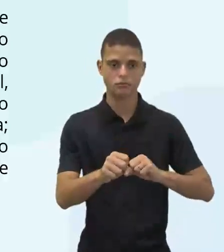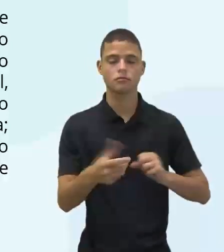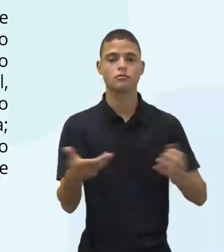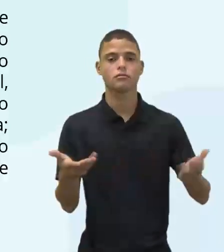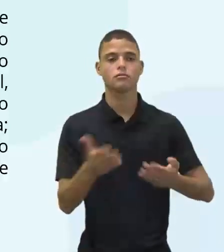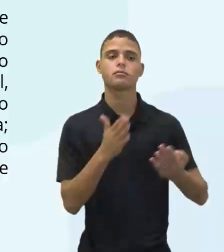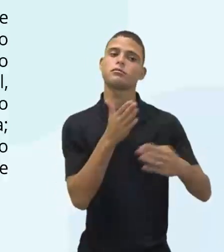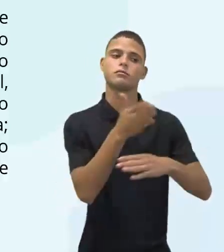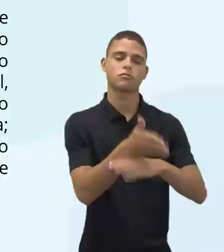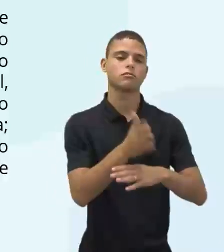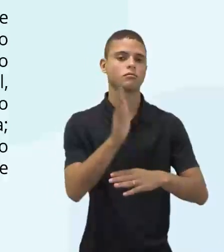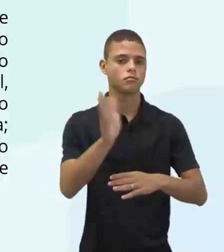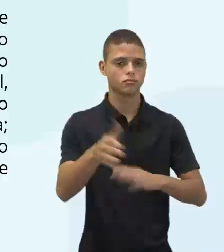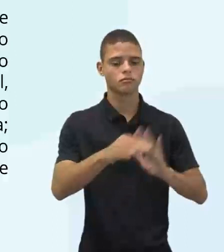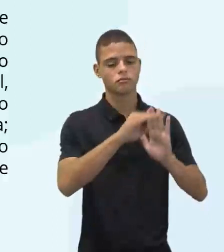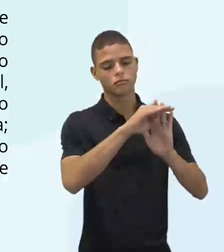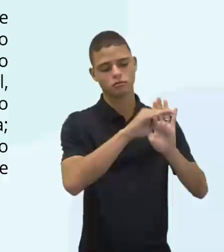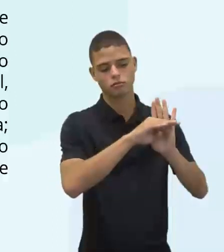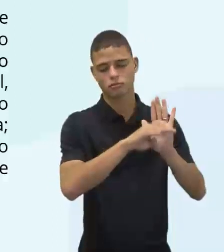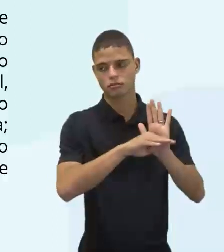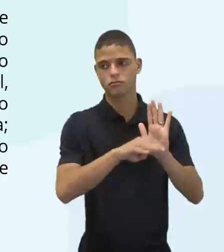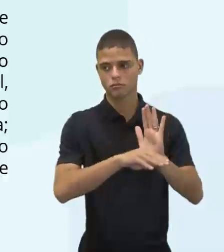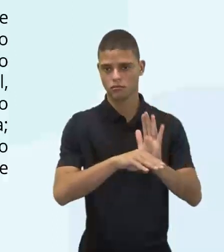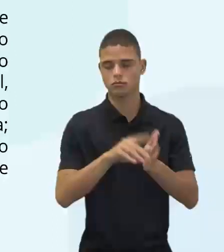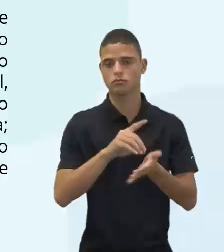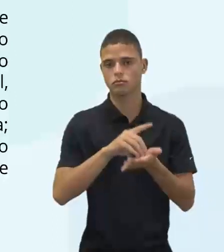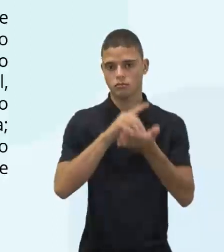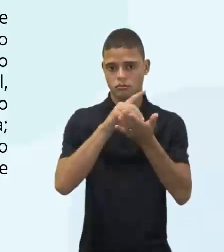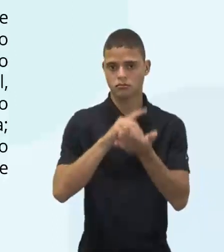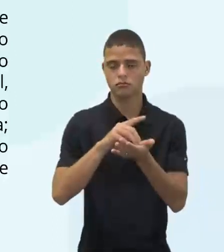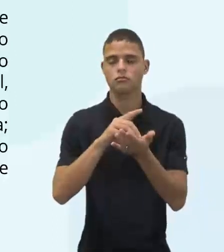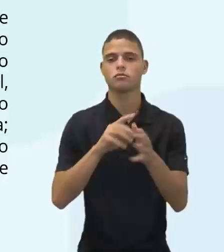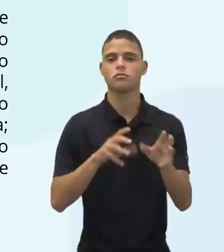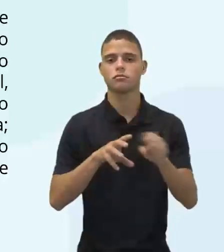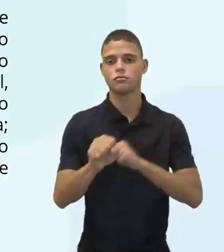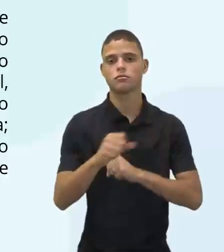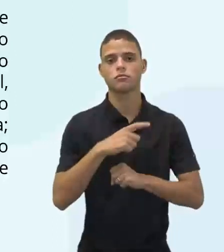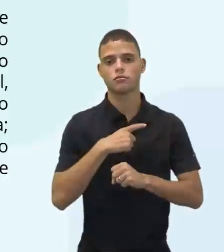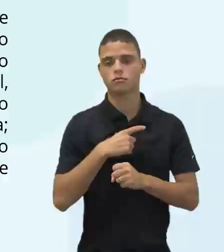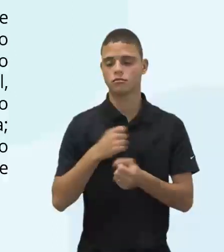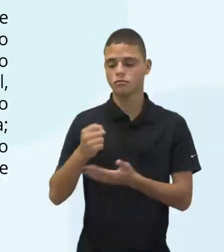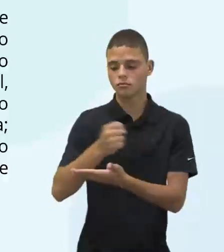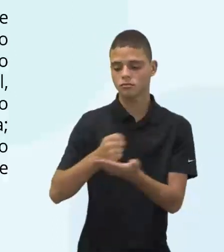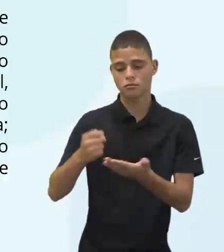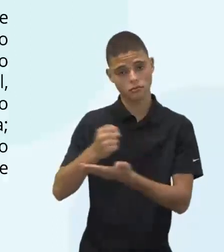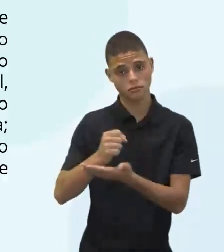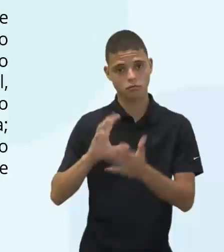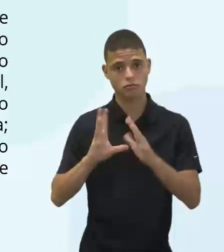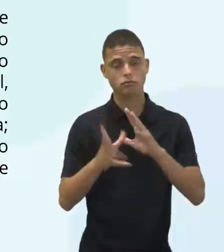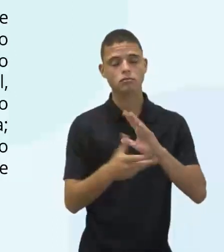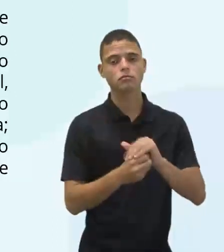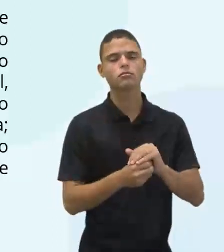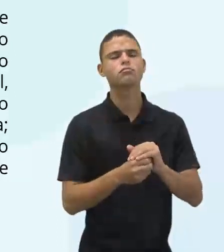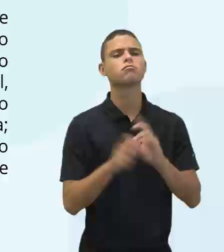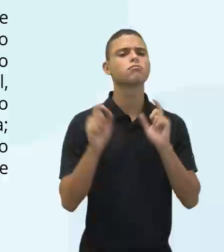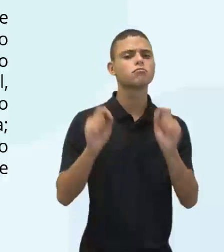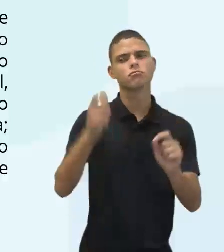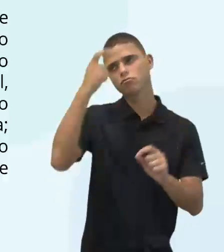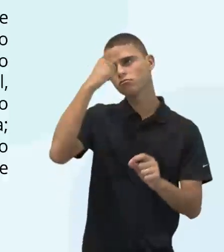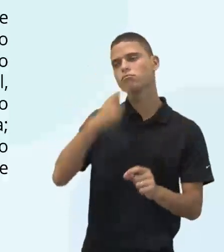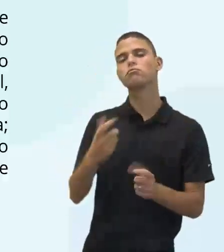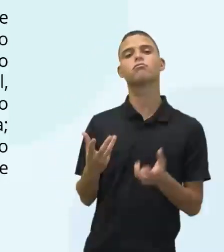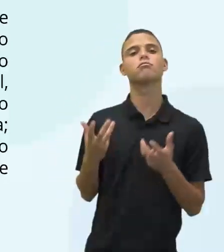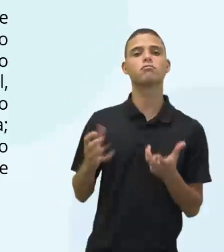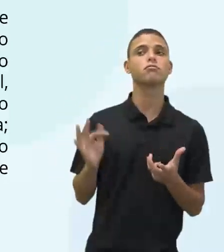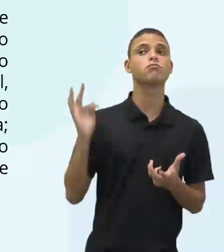dentro do itinerário formativo, mas ainda temos a formação geral básica, né? Quem eu quero ser e as aprendizagens que eu